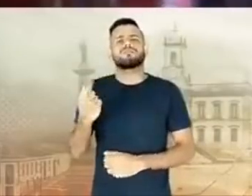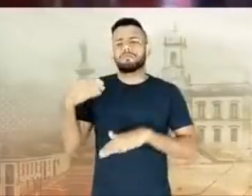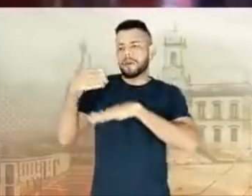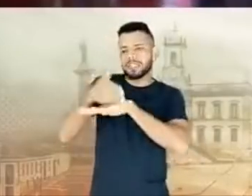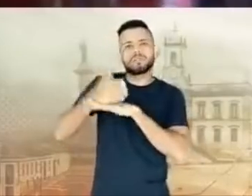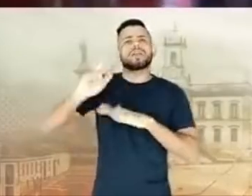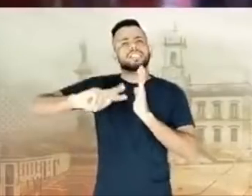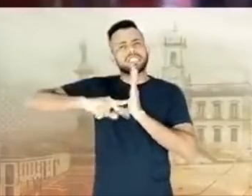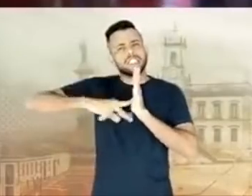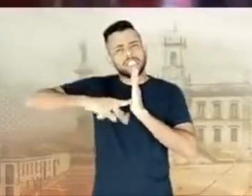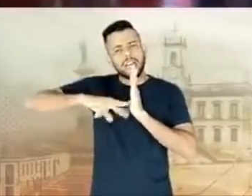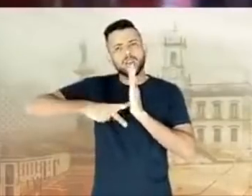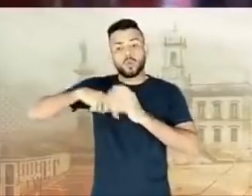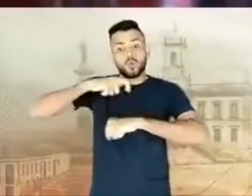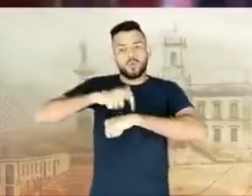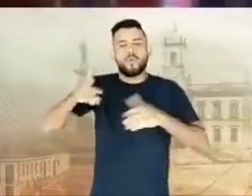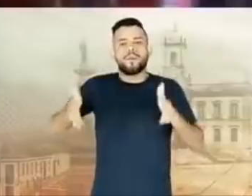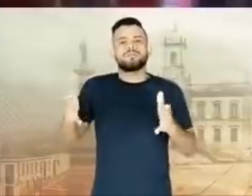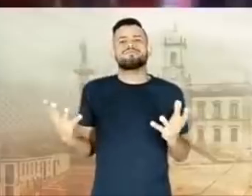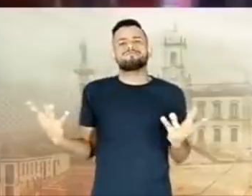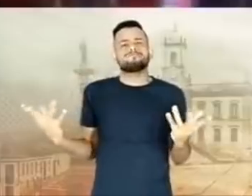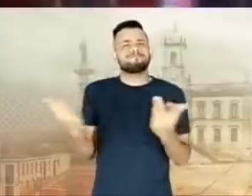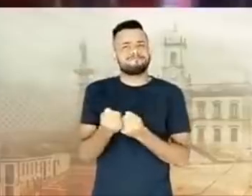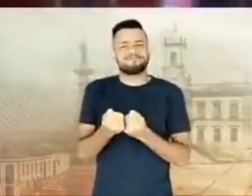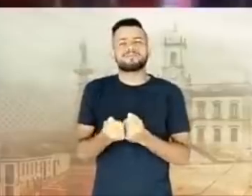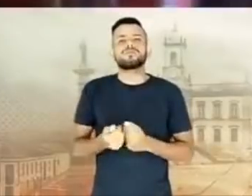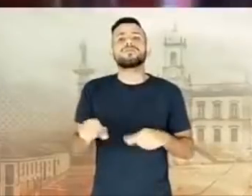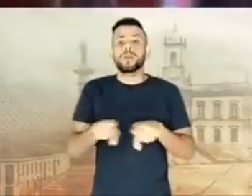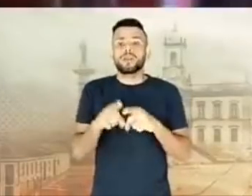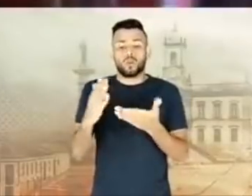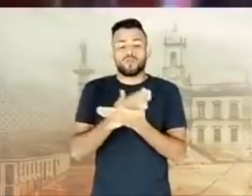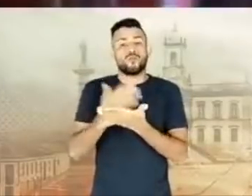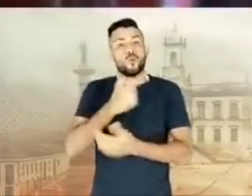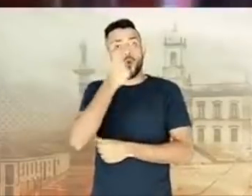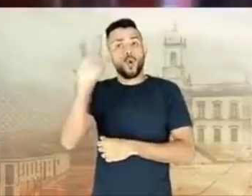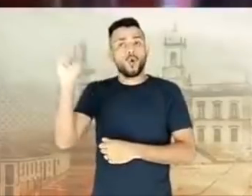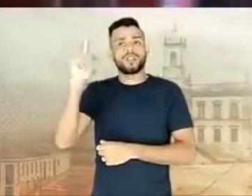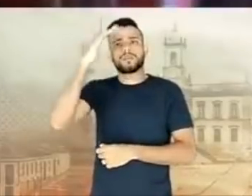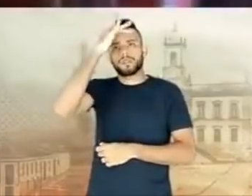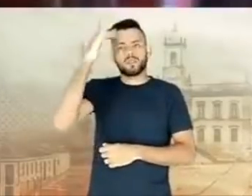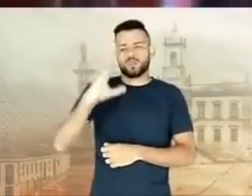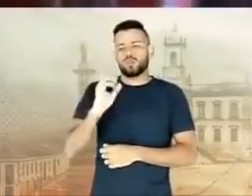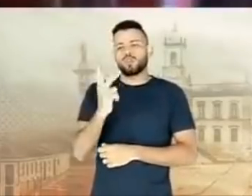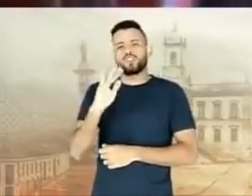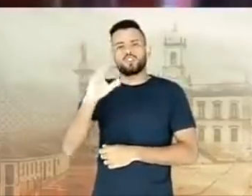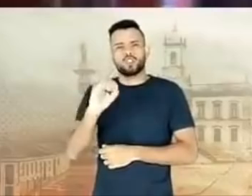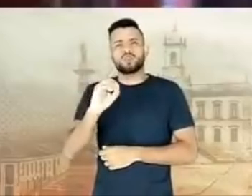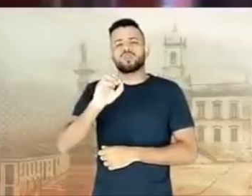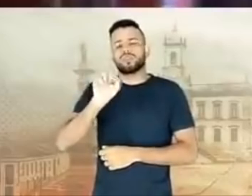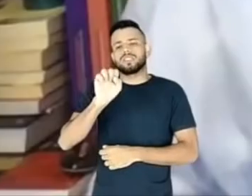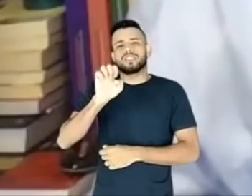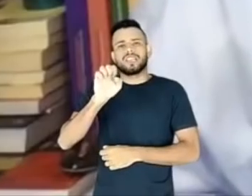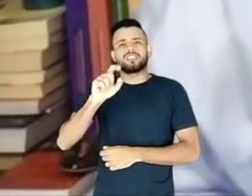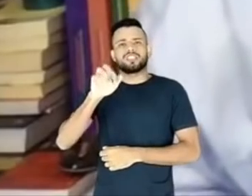geração extraordinária. E tem um outro livro aqui que tem pessoas como Chico de Oliveira, Zé Disseu, Marilena Chauí, José Genuíno,